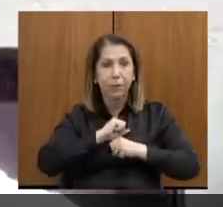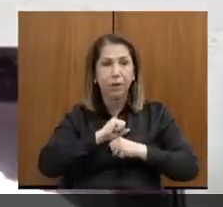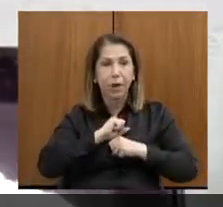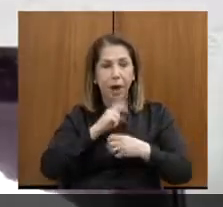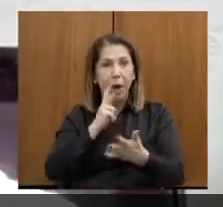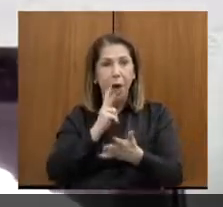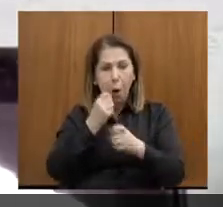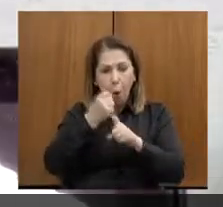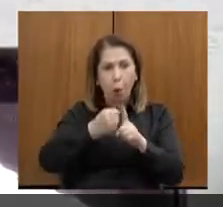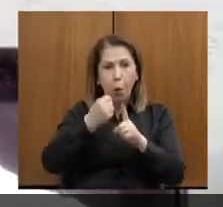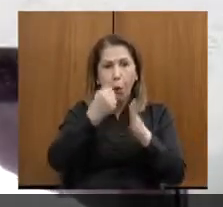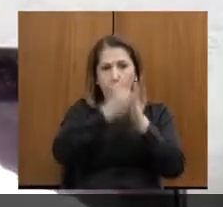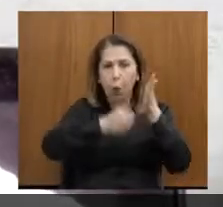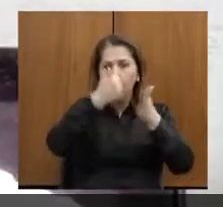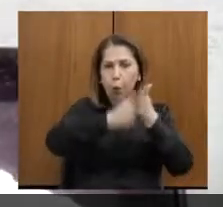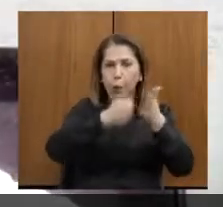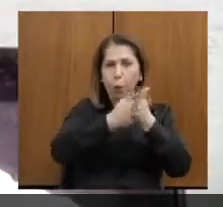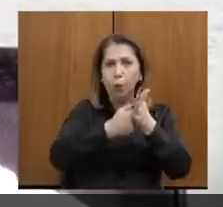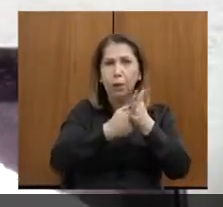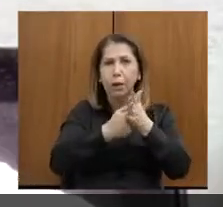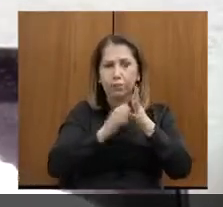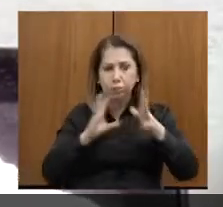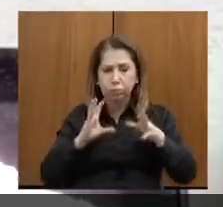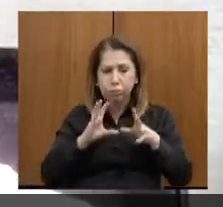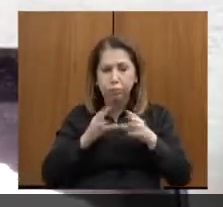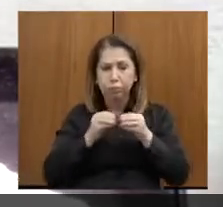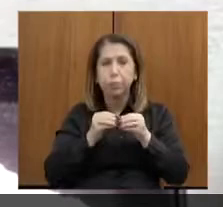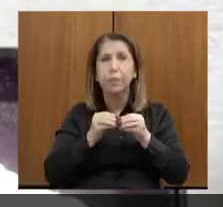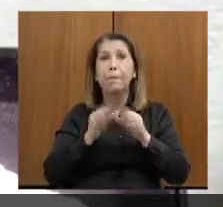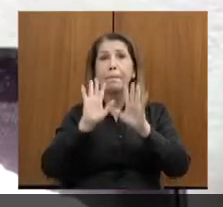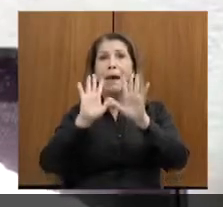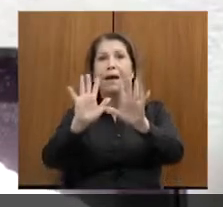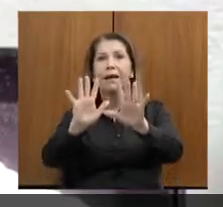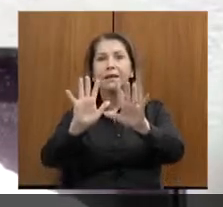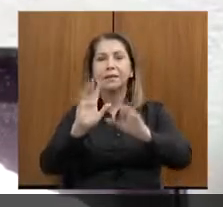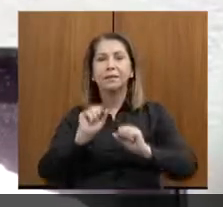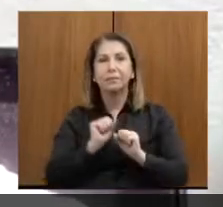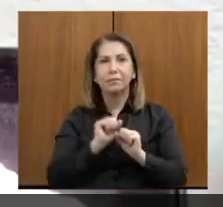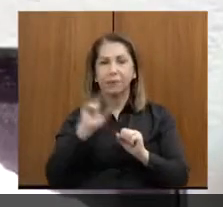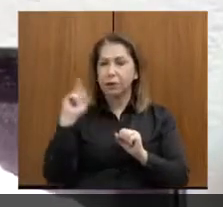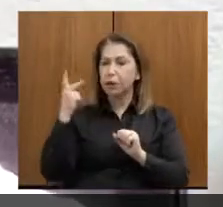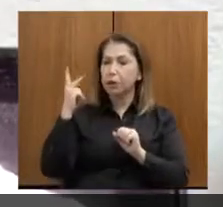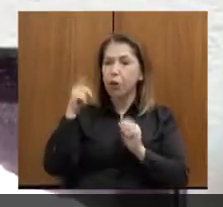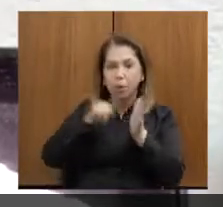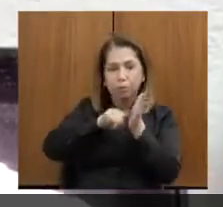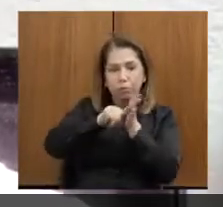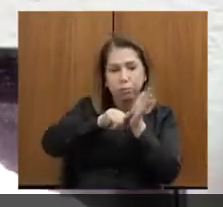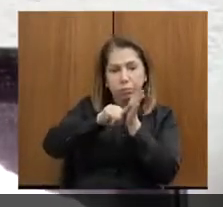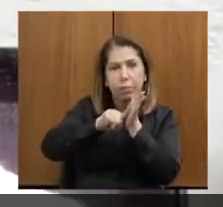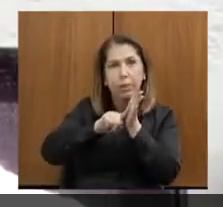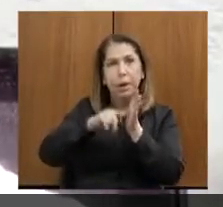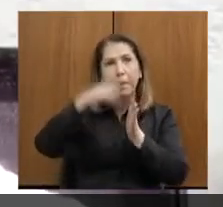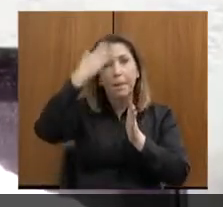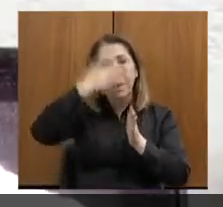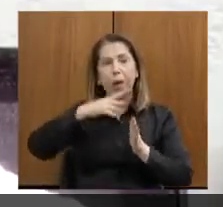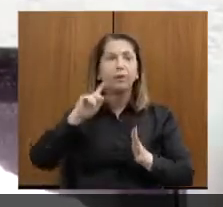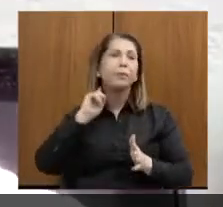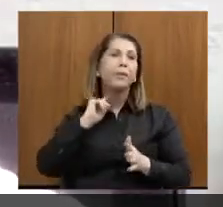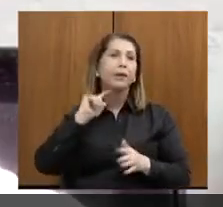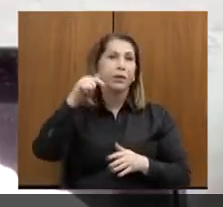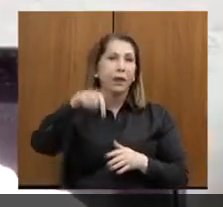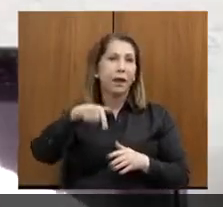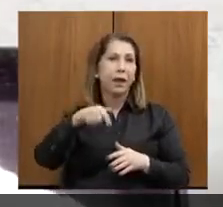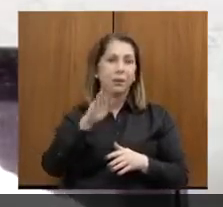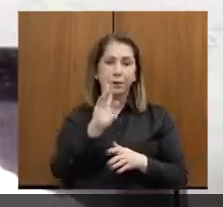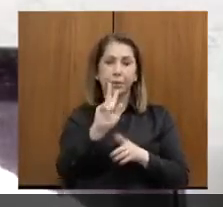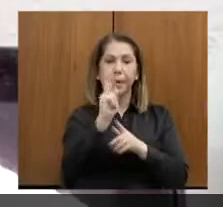continuou e nos legou muito do que não tem sido direto por meio da isto Bom dia sobre o estado de Minas Gerais sobre